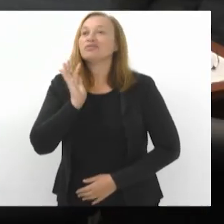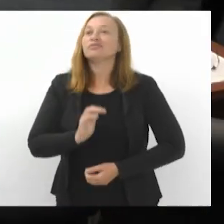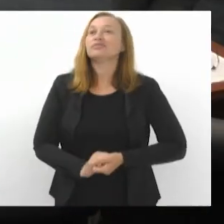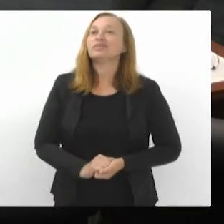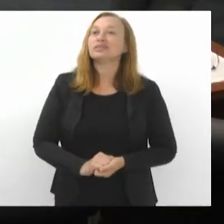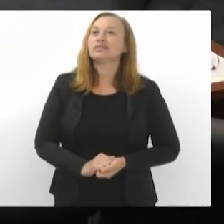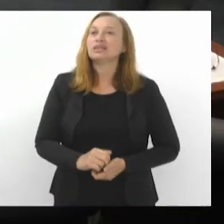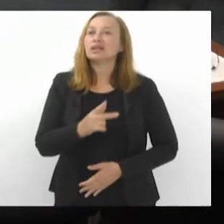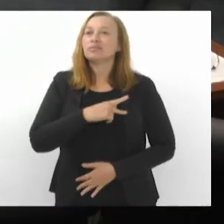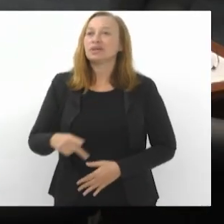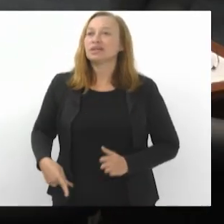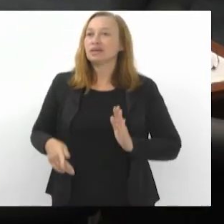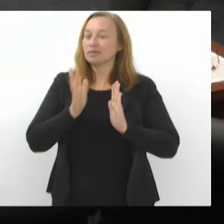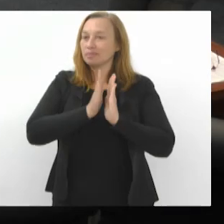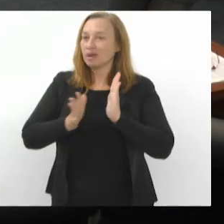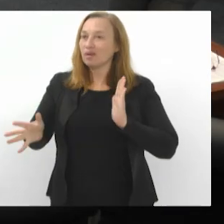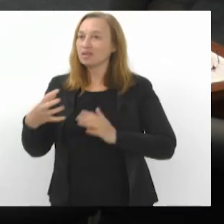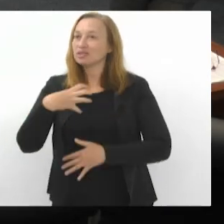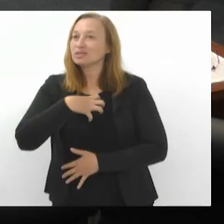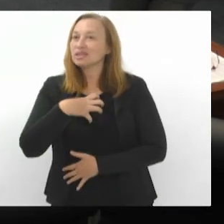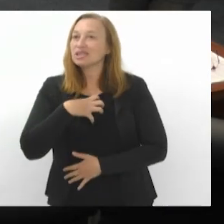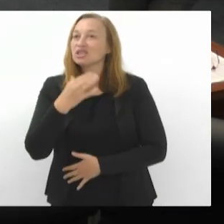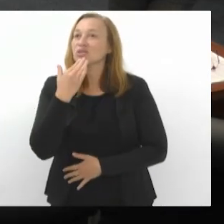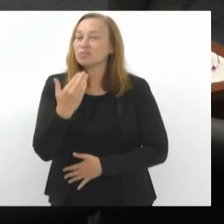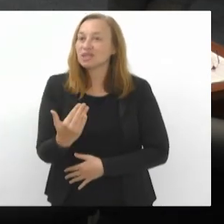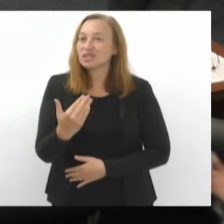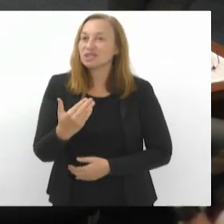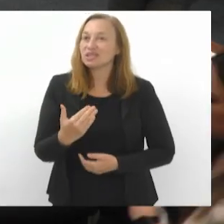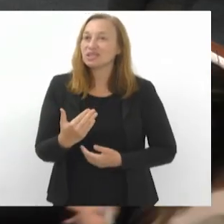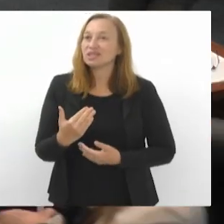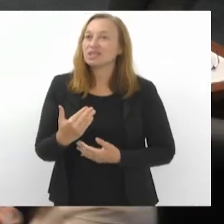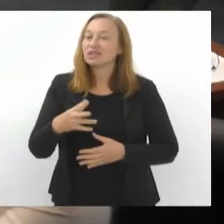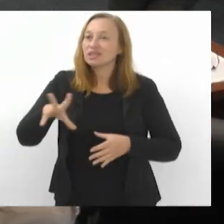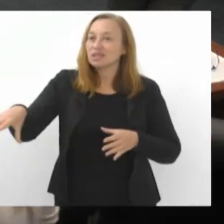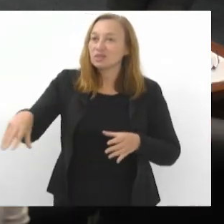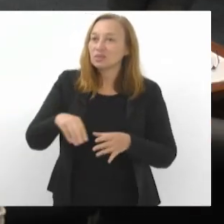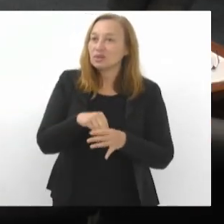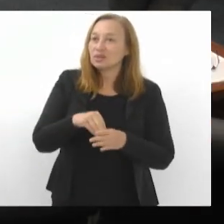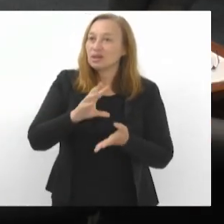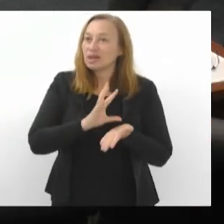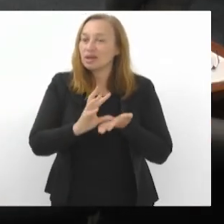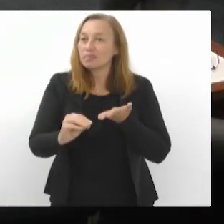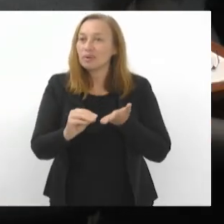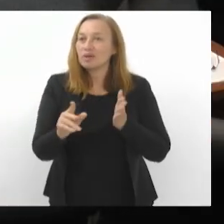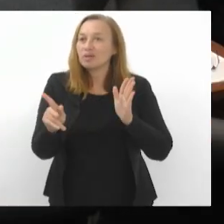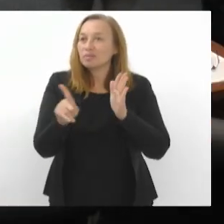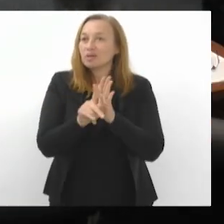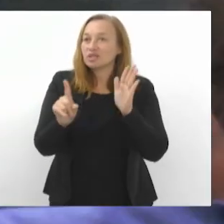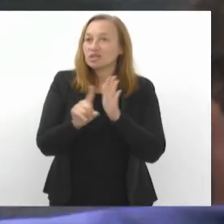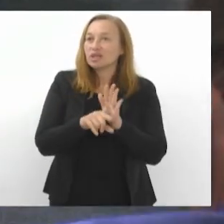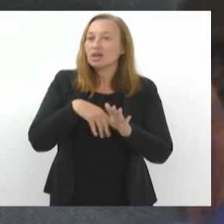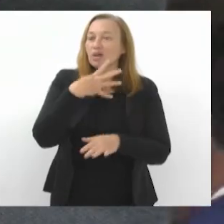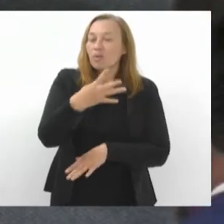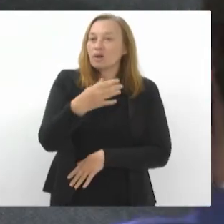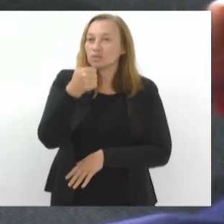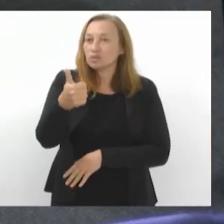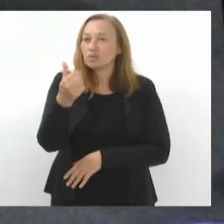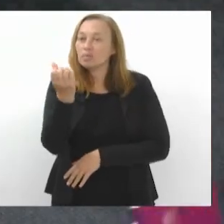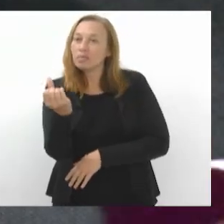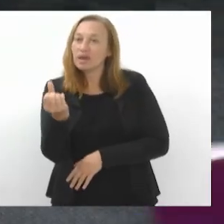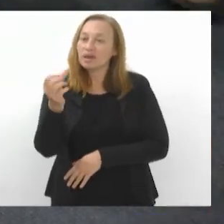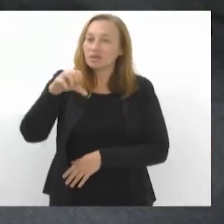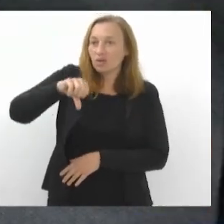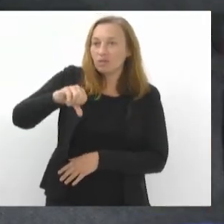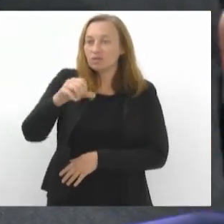Presidente, pela ordem é no sentido de pedir que seja incluído em pauta o projeto de lei 4169 de